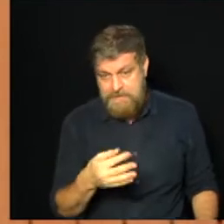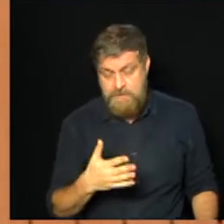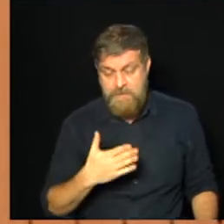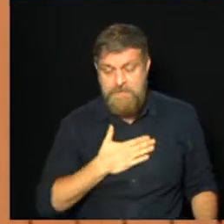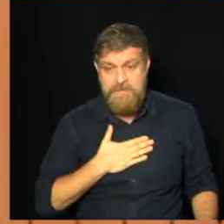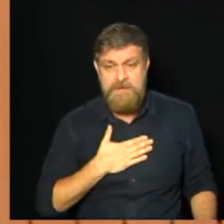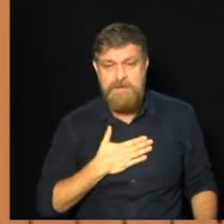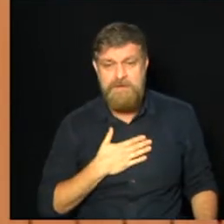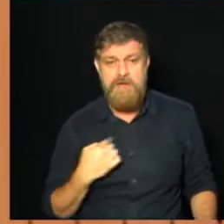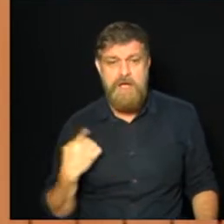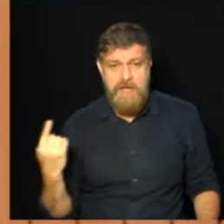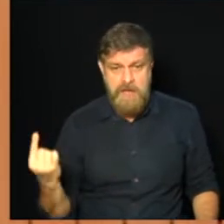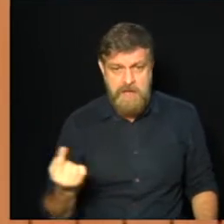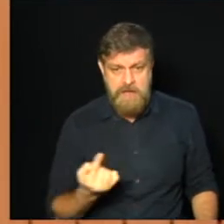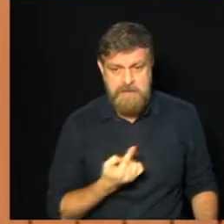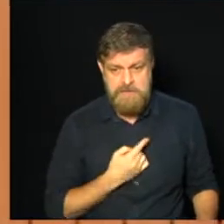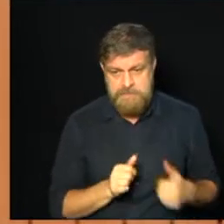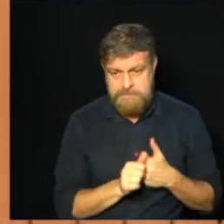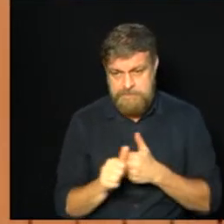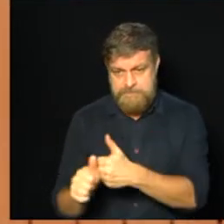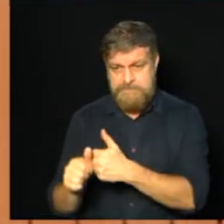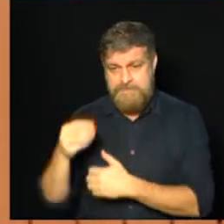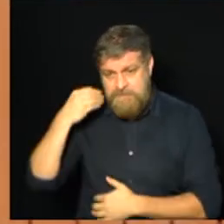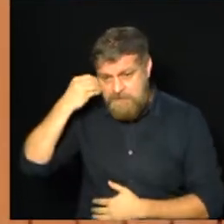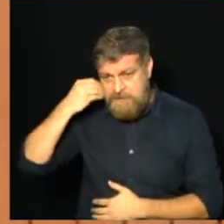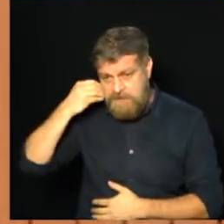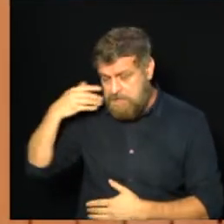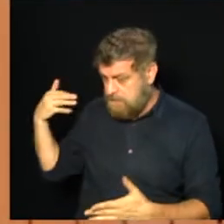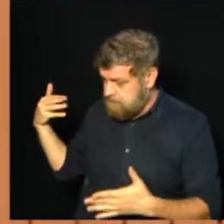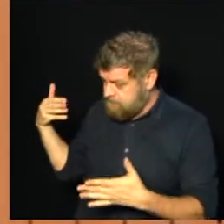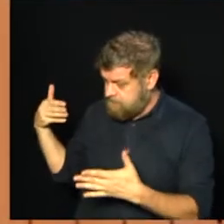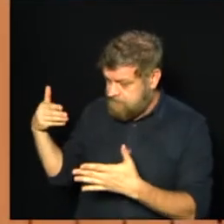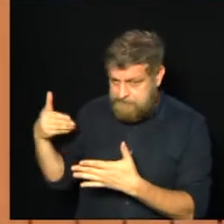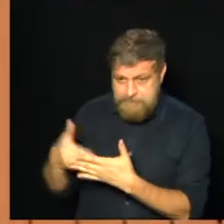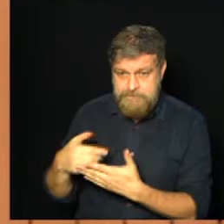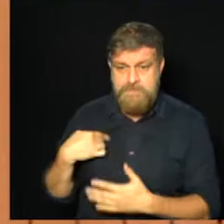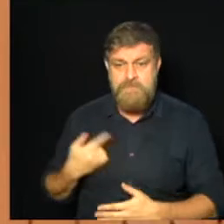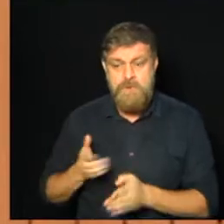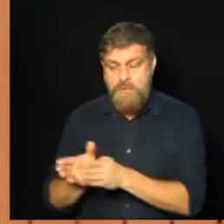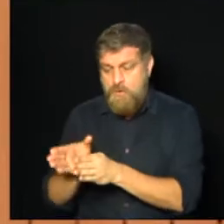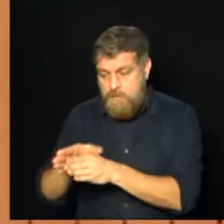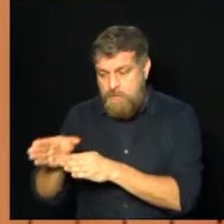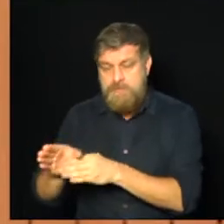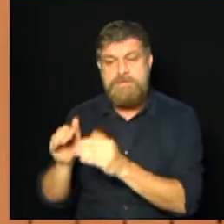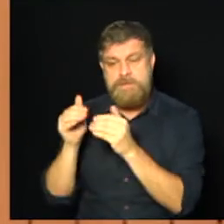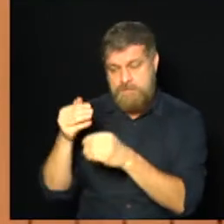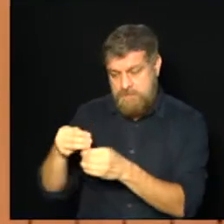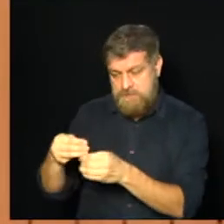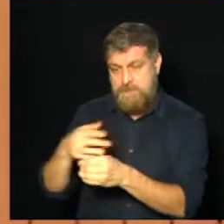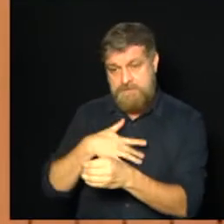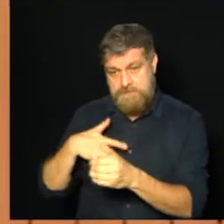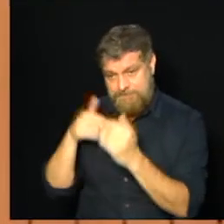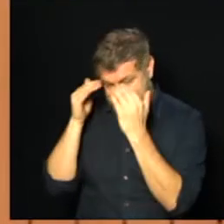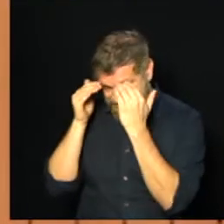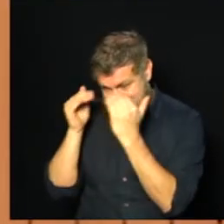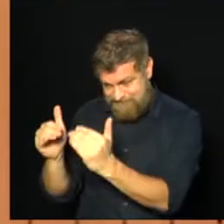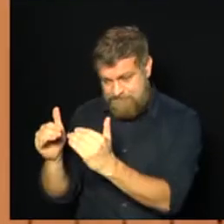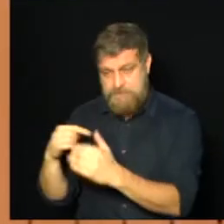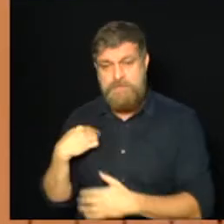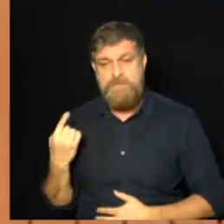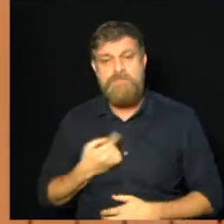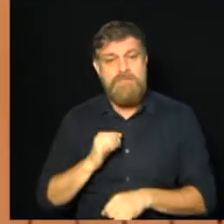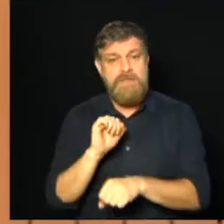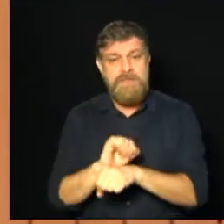que a gente siga, inclusive, as experiências que nós temos, que a gente siga o Conselho Municipal de Saúde, que a gente